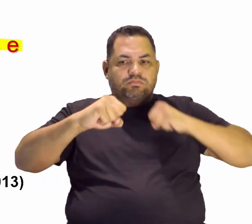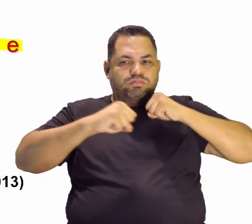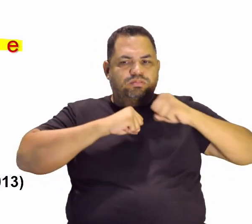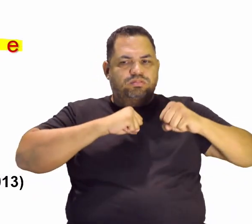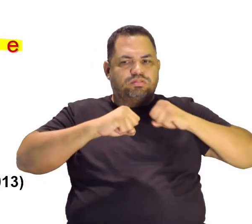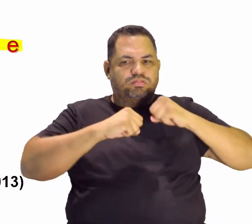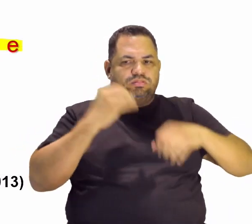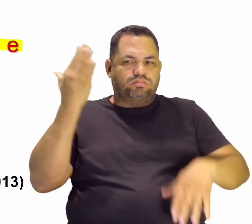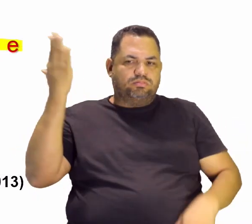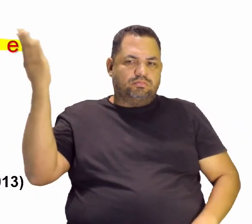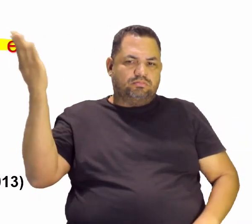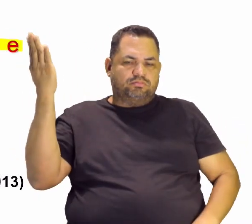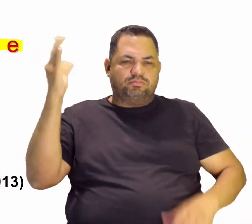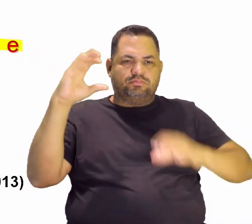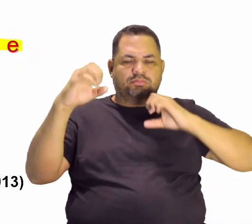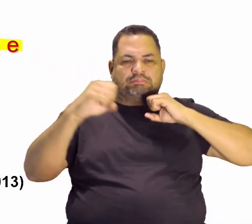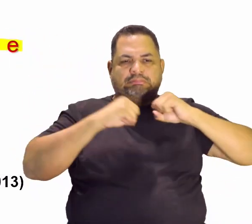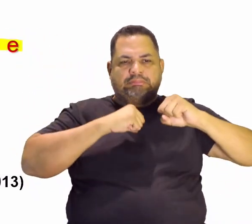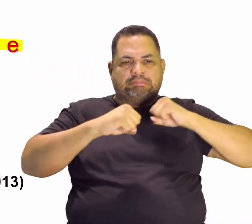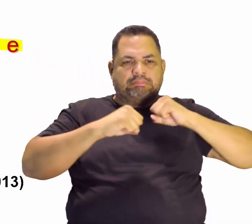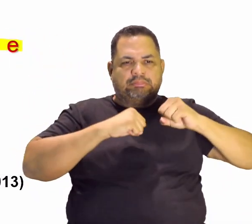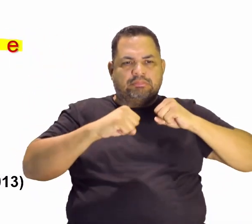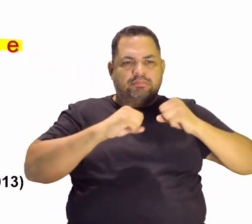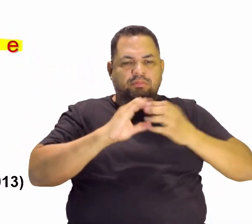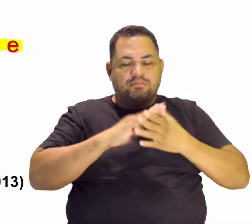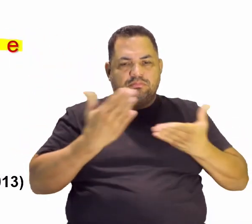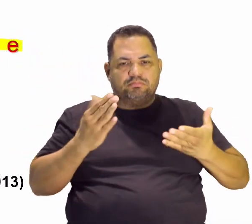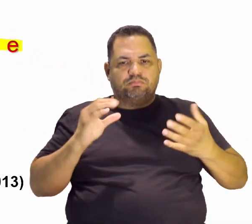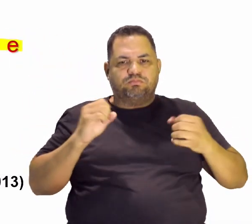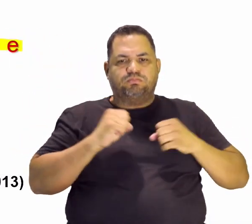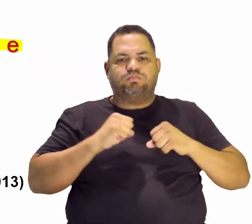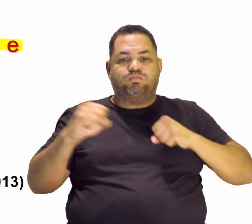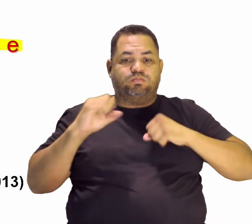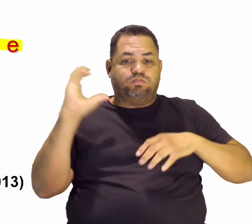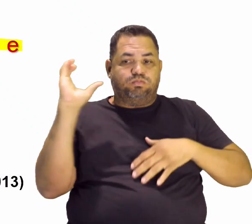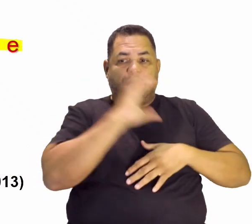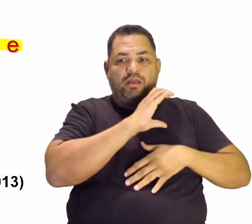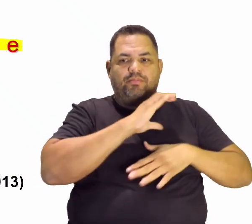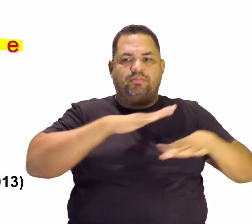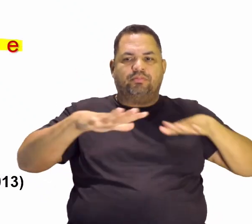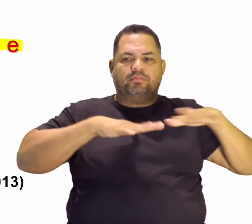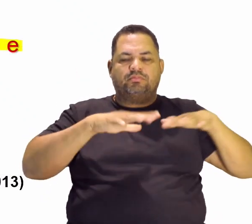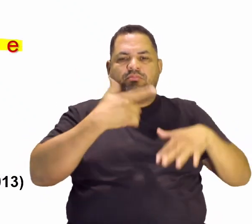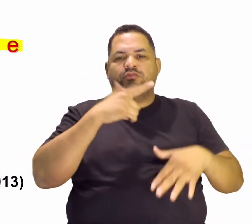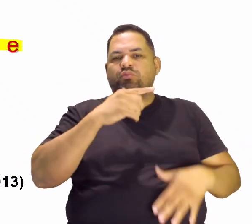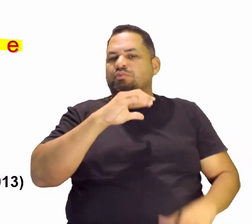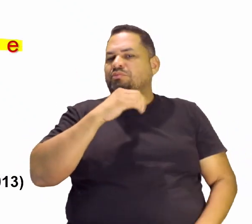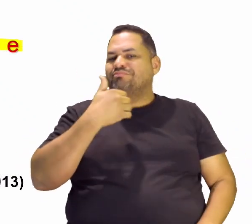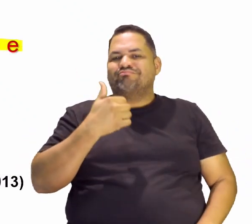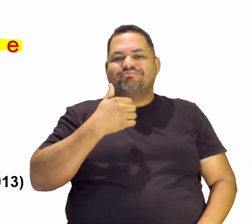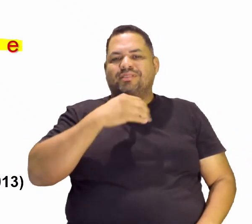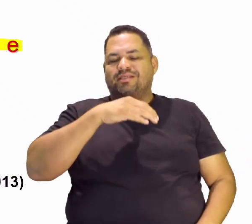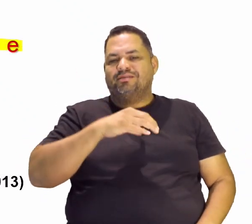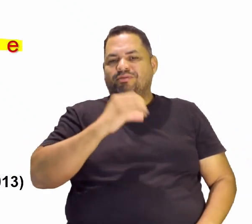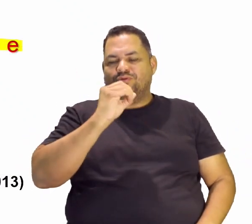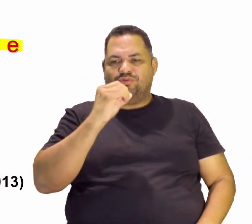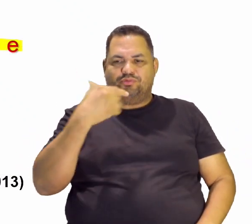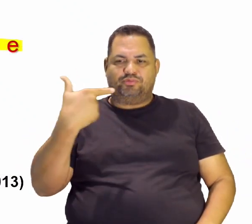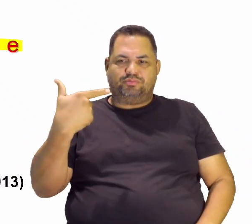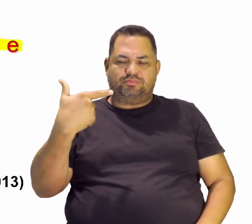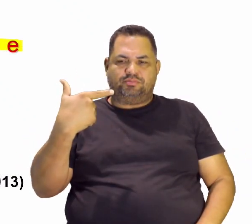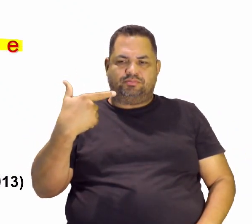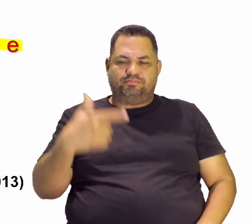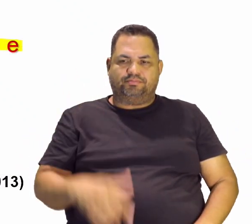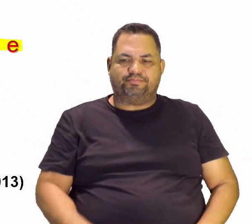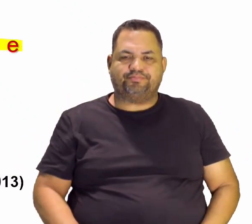ela está aí no pique, ela está com explosão do movimento, eu não tenho a presença de oxigênio, não dá tempo aí dessa produção de